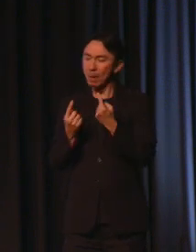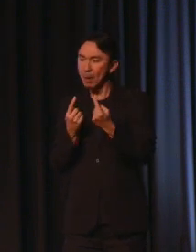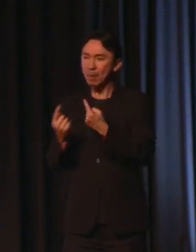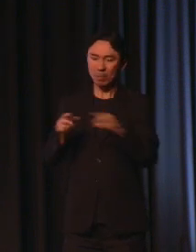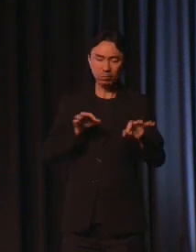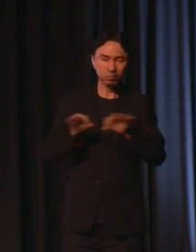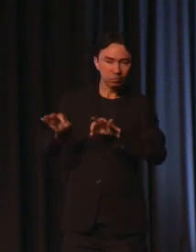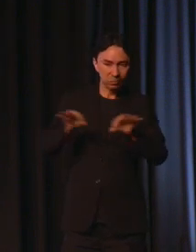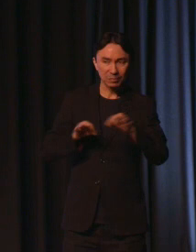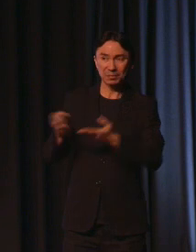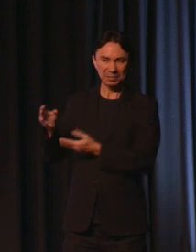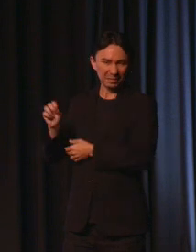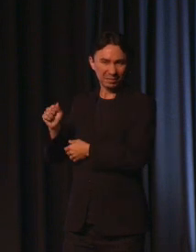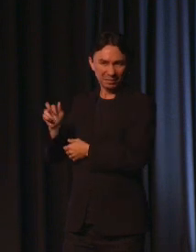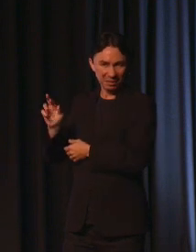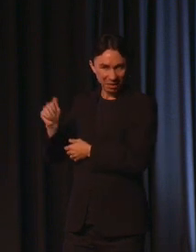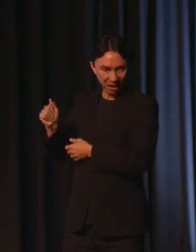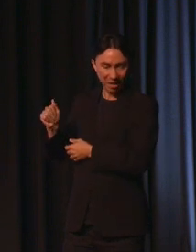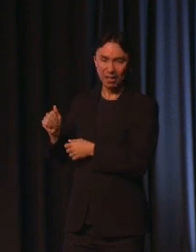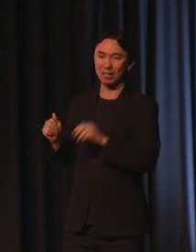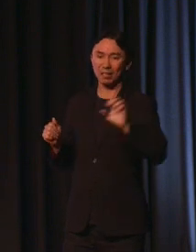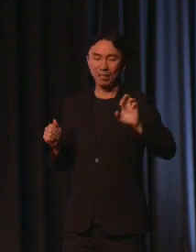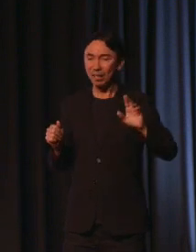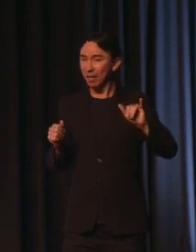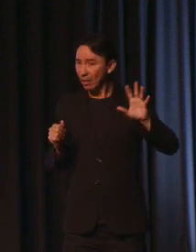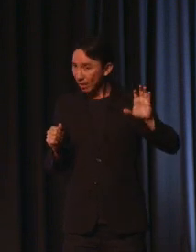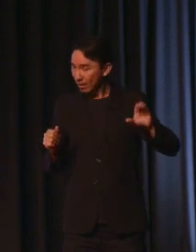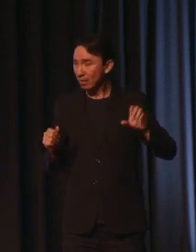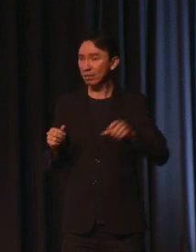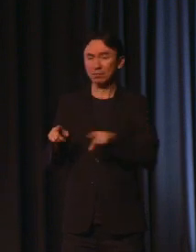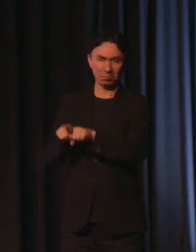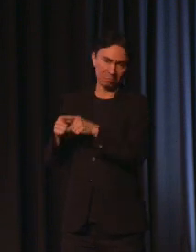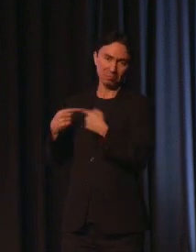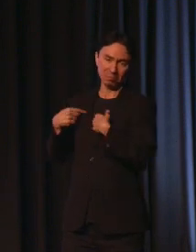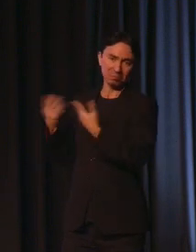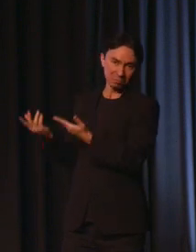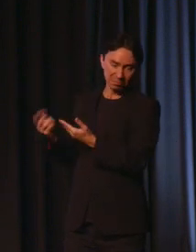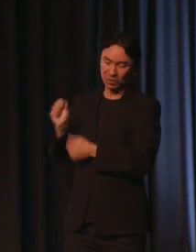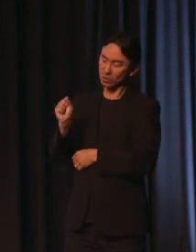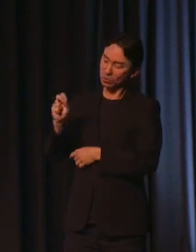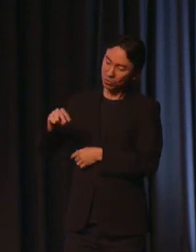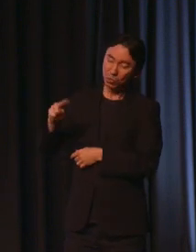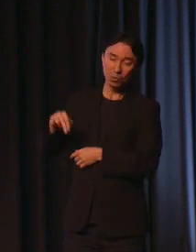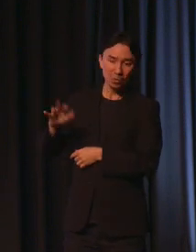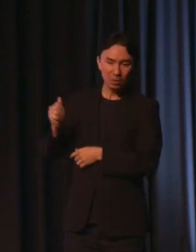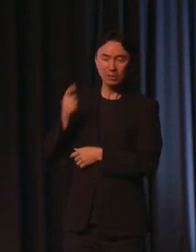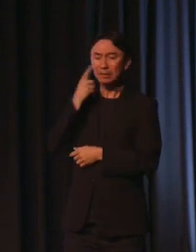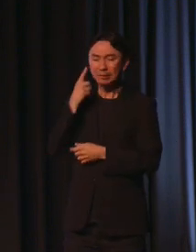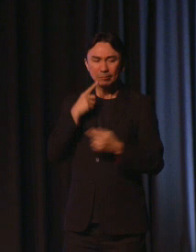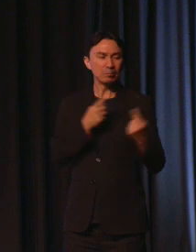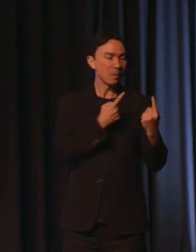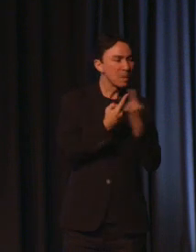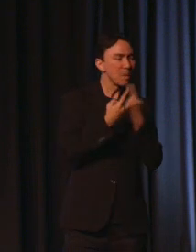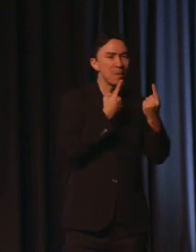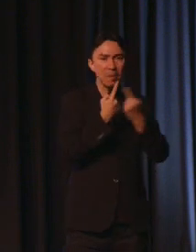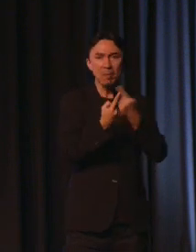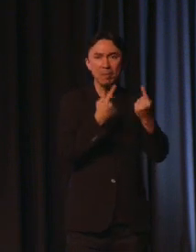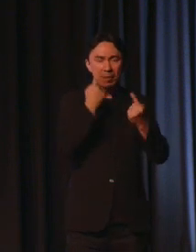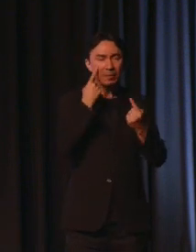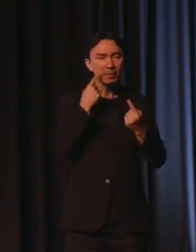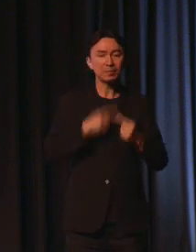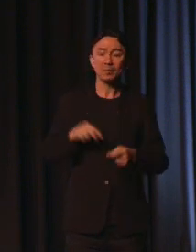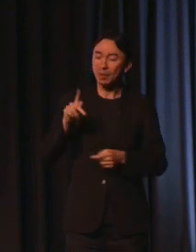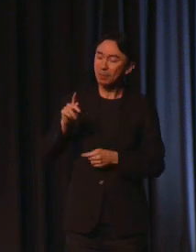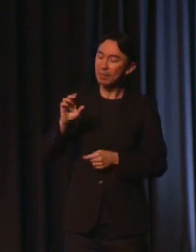Sara, Sônia, doutor Eric e eu, fazemos toda uma discussão prévia para poder abrir os processos de aquisição. PCA